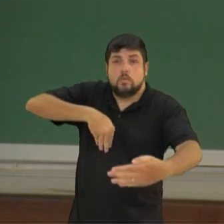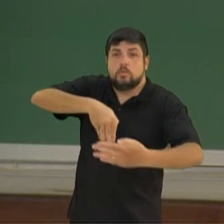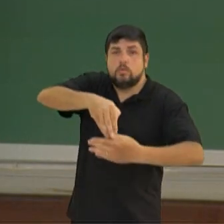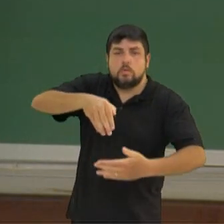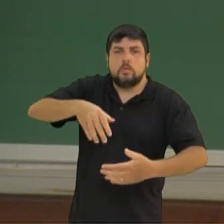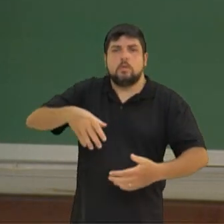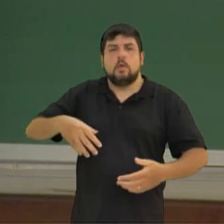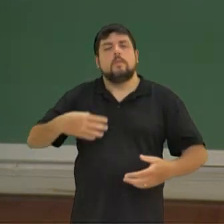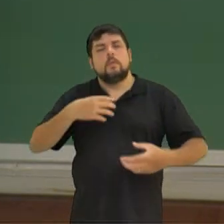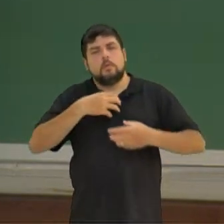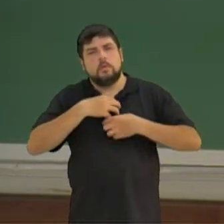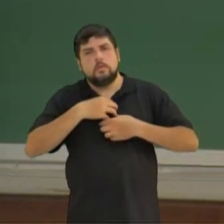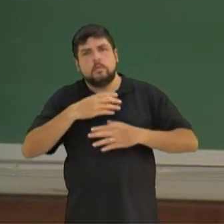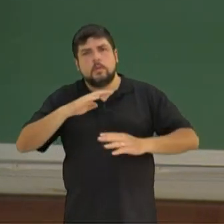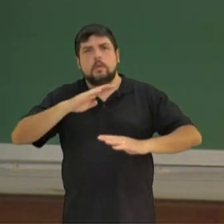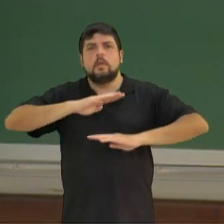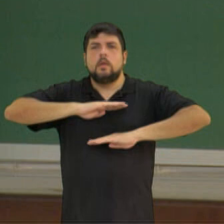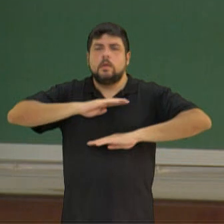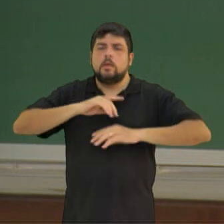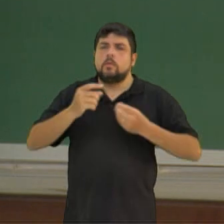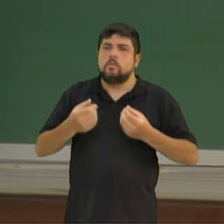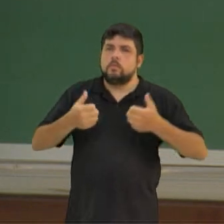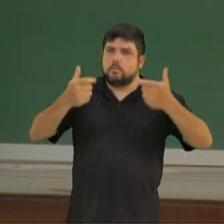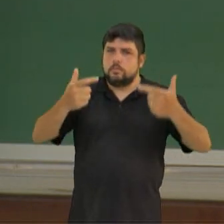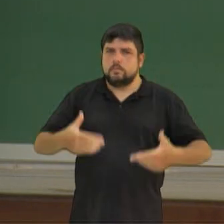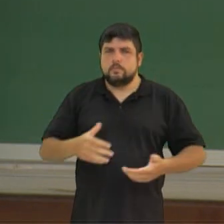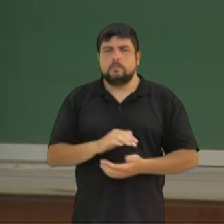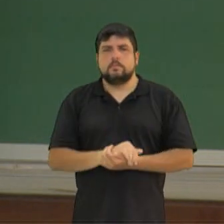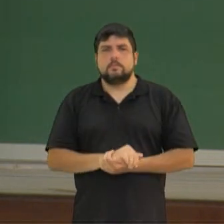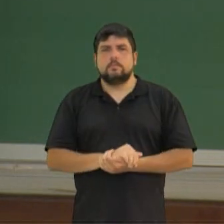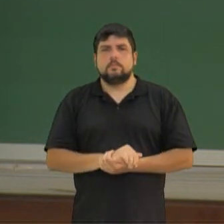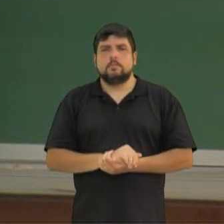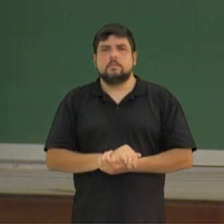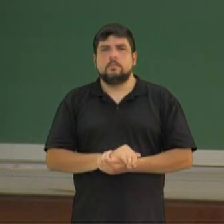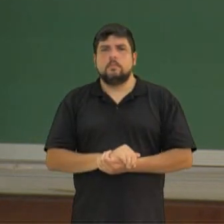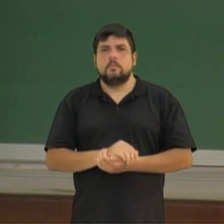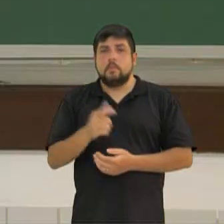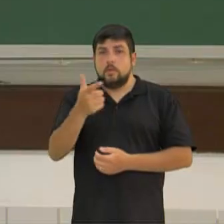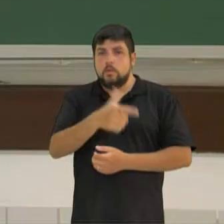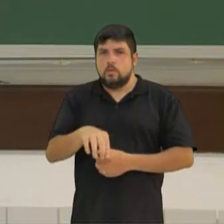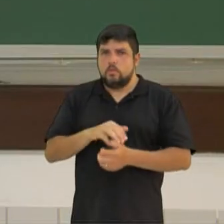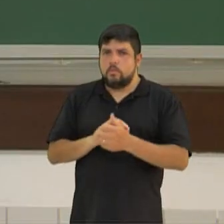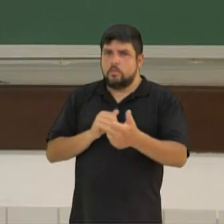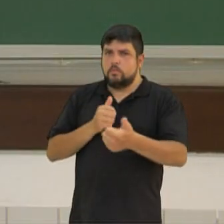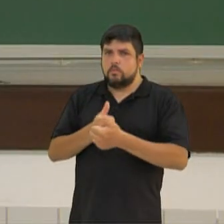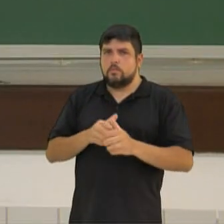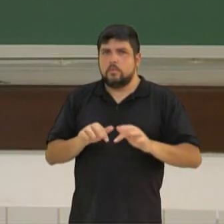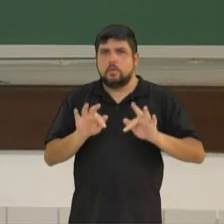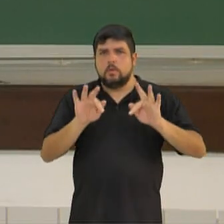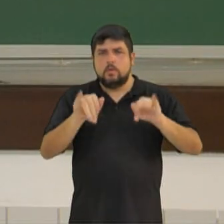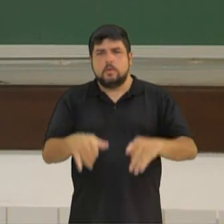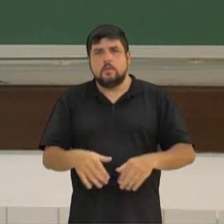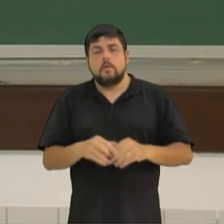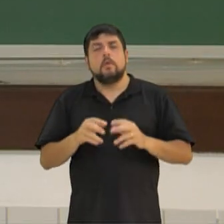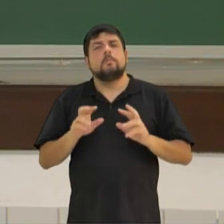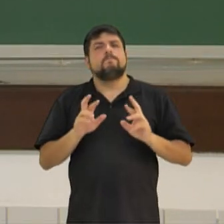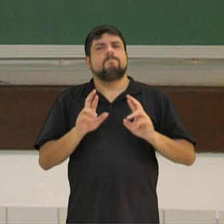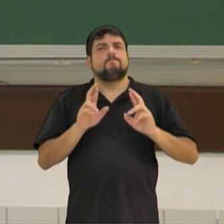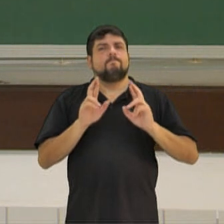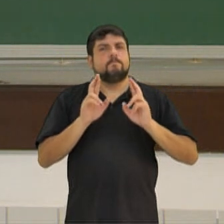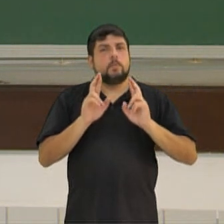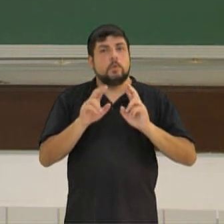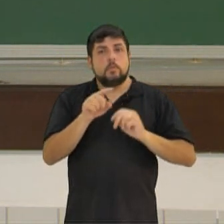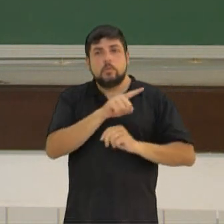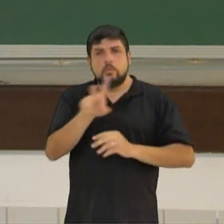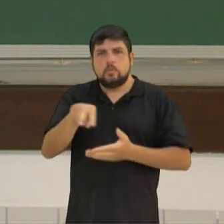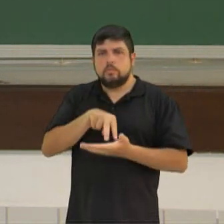São todas situações, né, que exemplificam isso. Então, mais uma aula terminando aqui, estamos na reta final, tá? Lembre-se